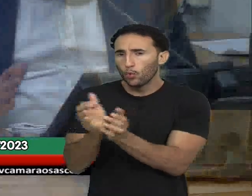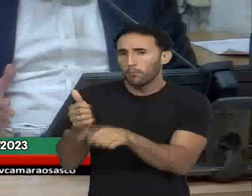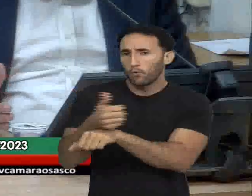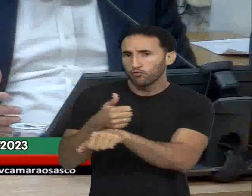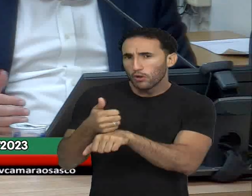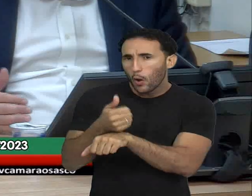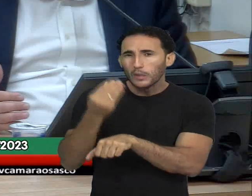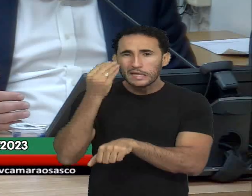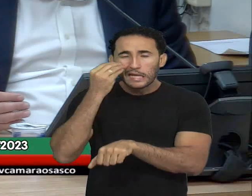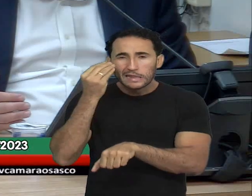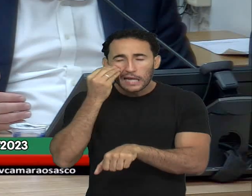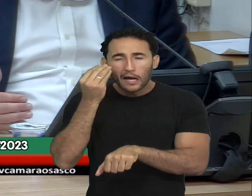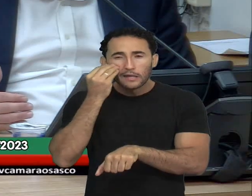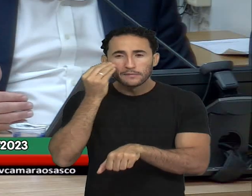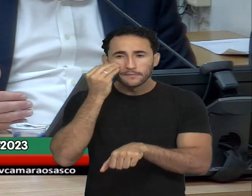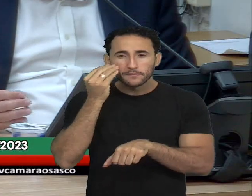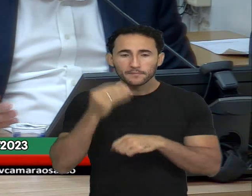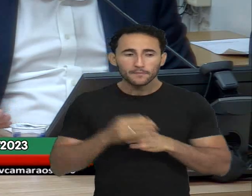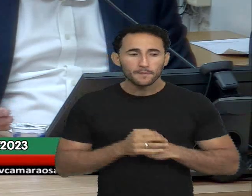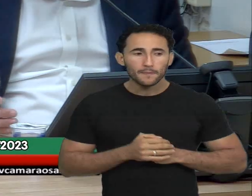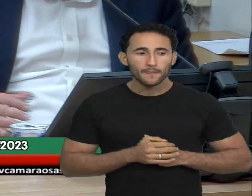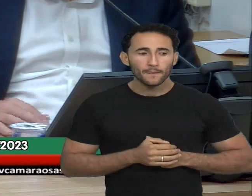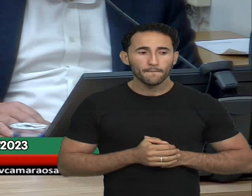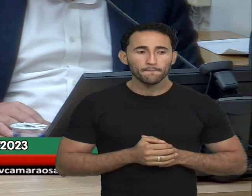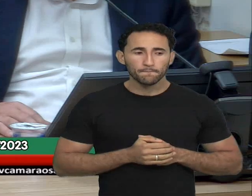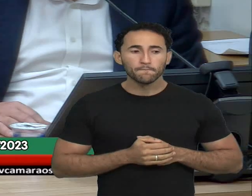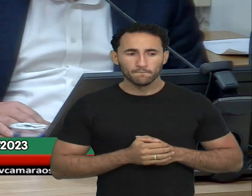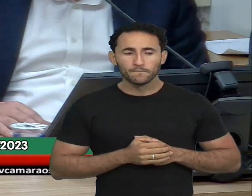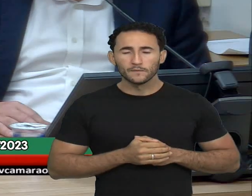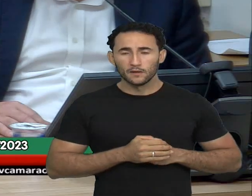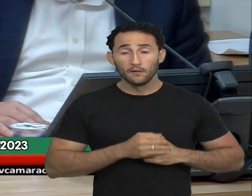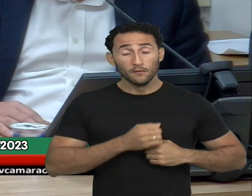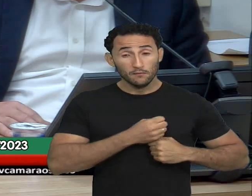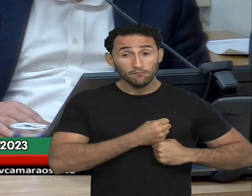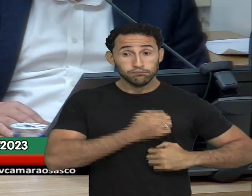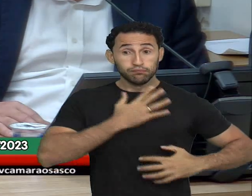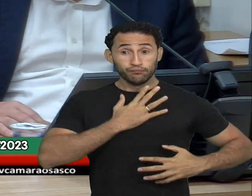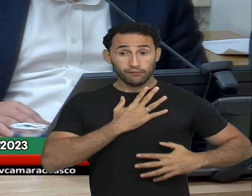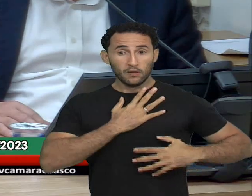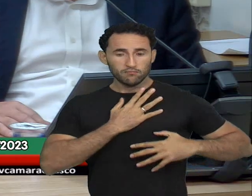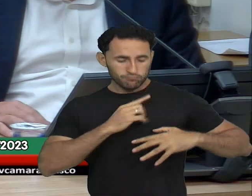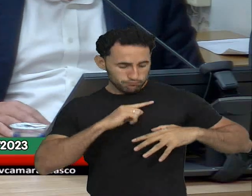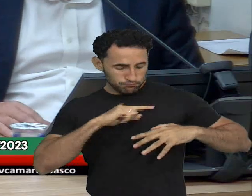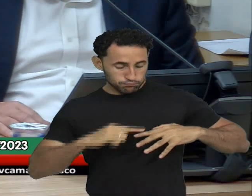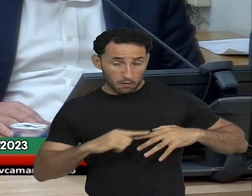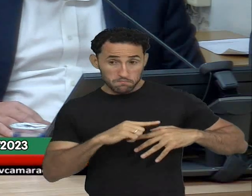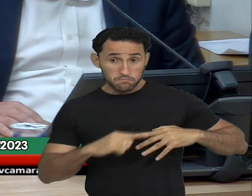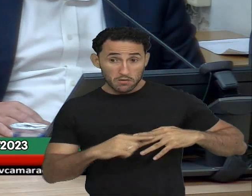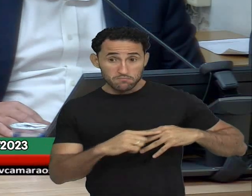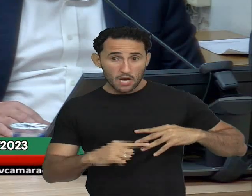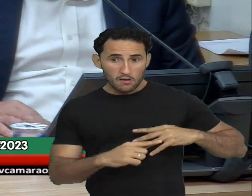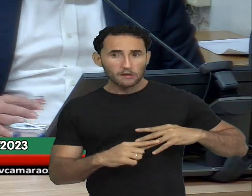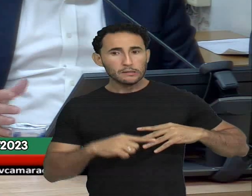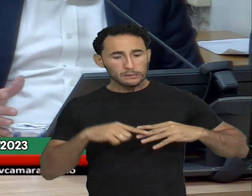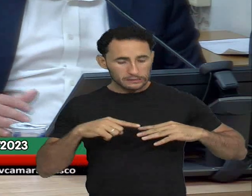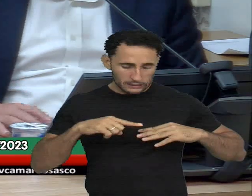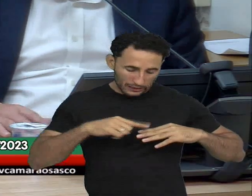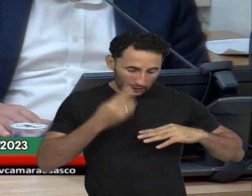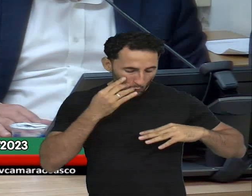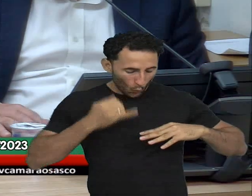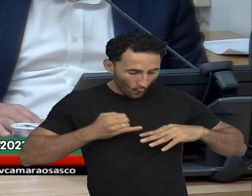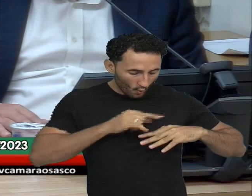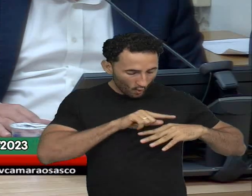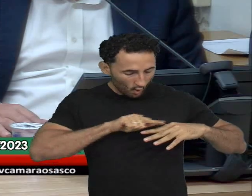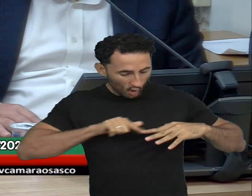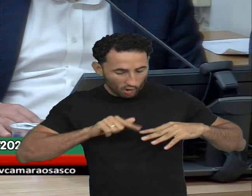sempre fazer o que é melhor para o paciente, né? Infelizmente hoje a gente não consegue resolver tudo. Se a